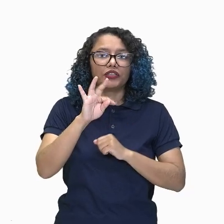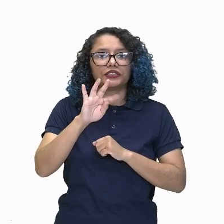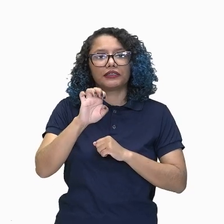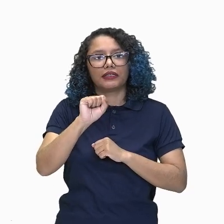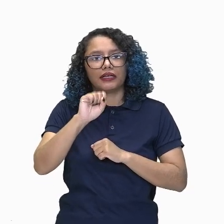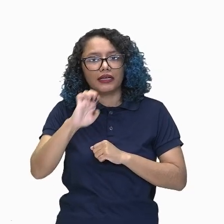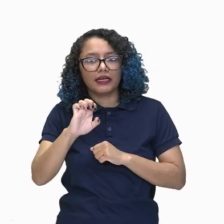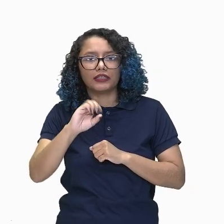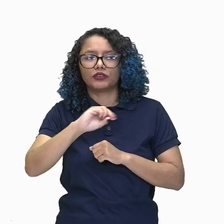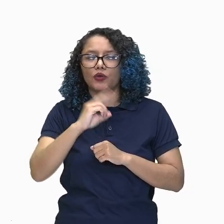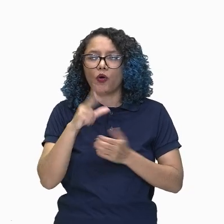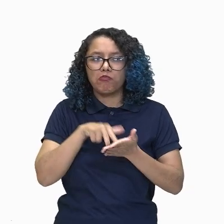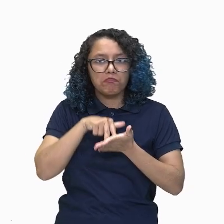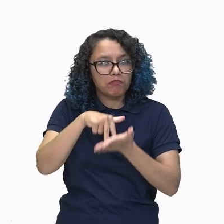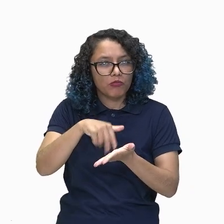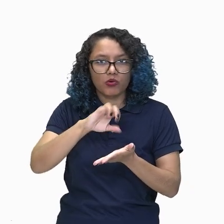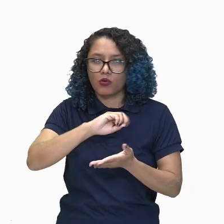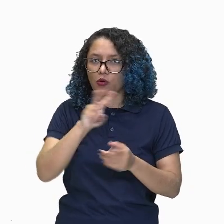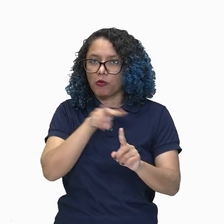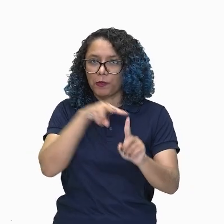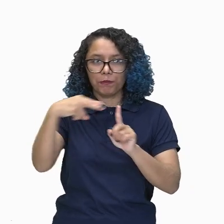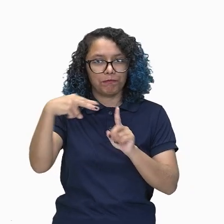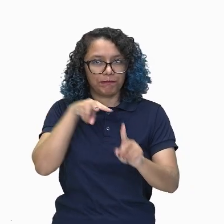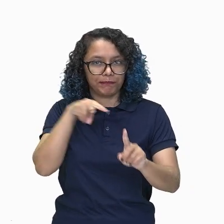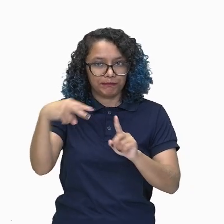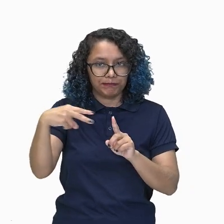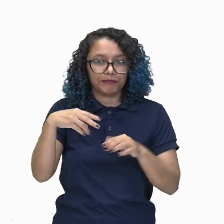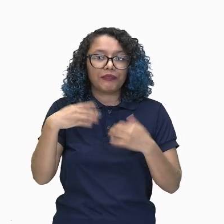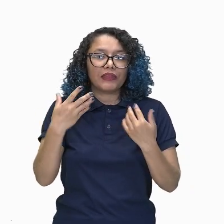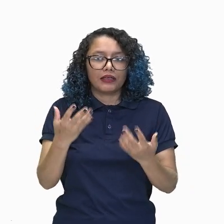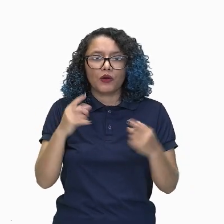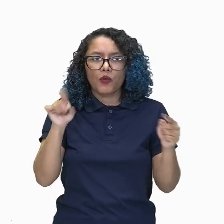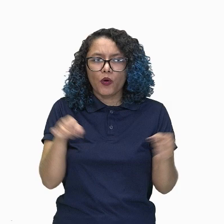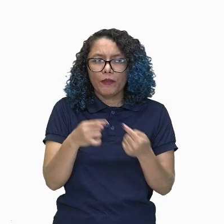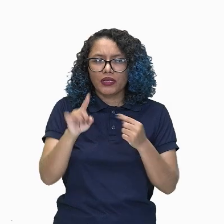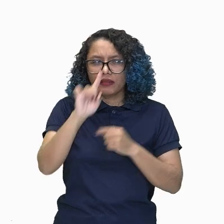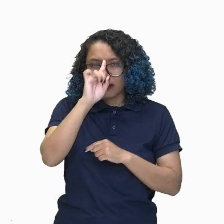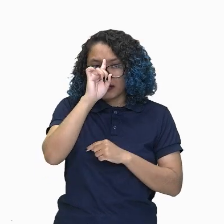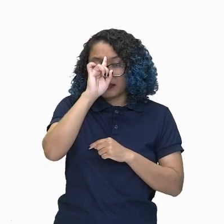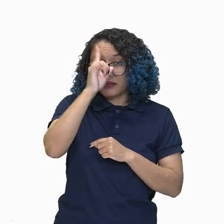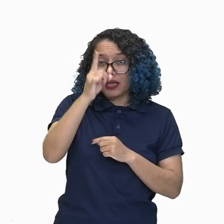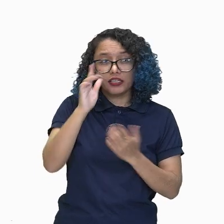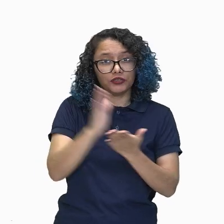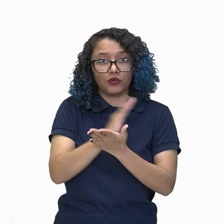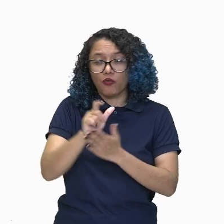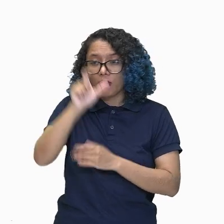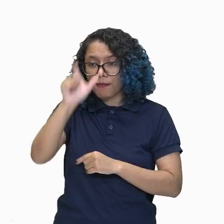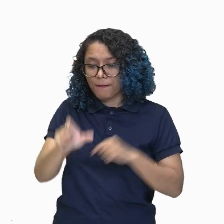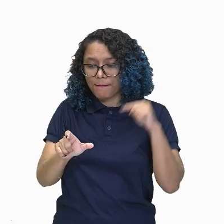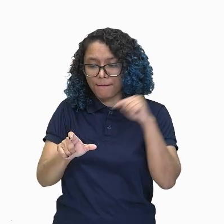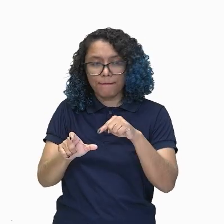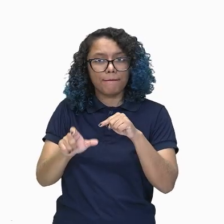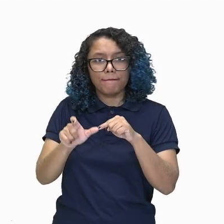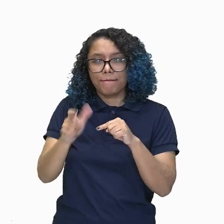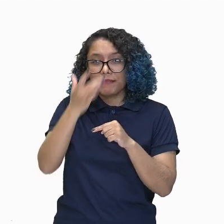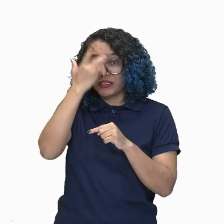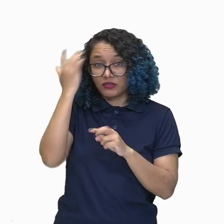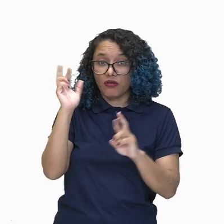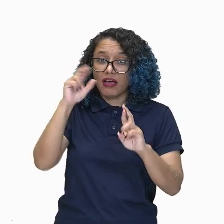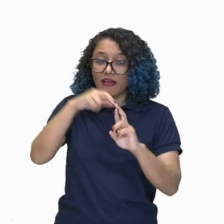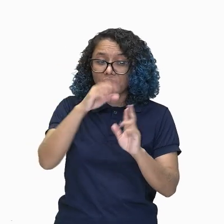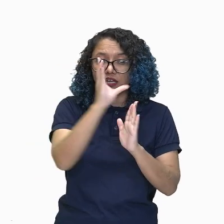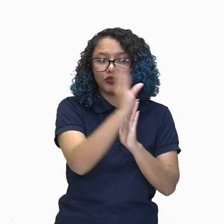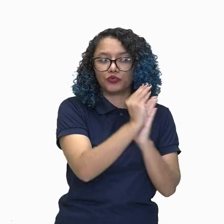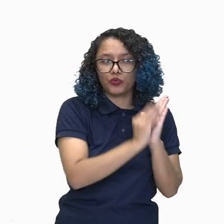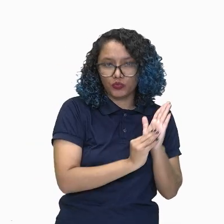tese, posicionamento ou ponto de vista, é a ideia que alguém tem, certo? É a ideia de alguém